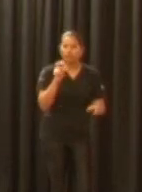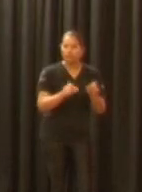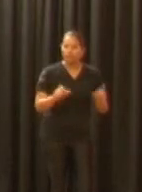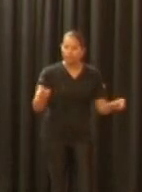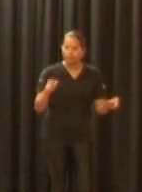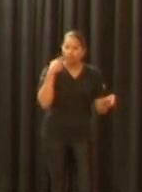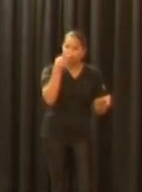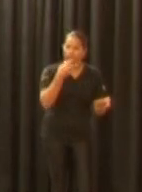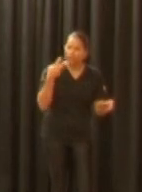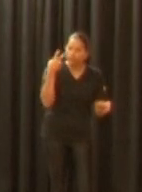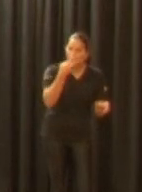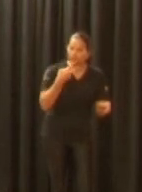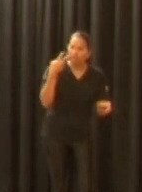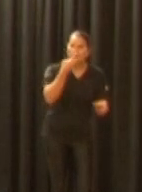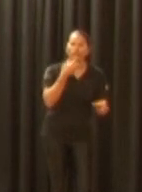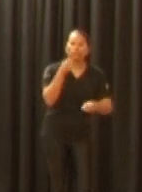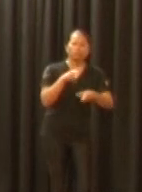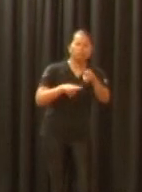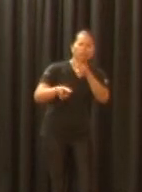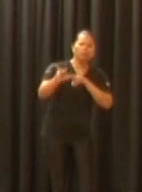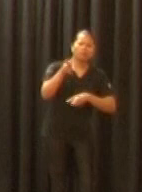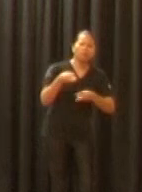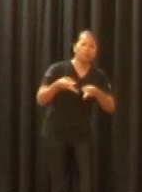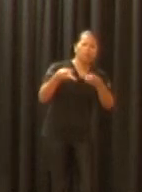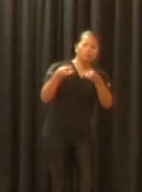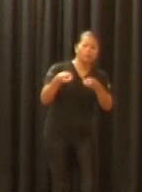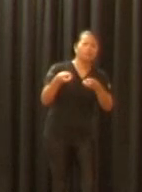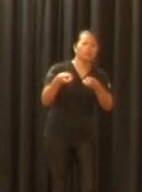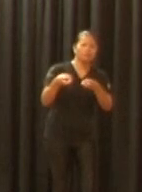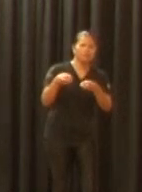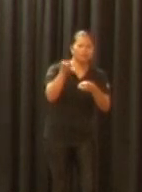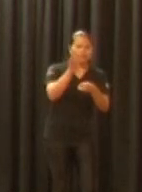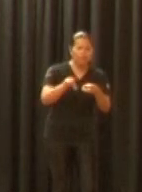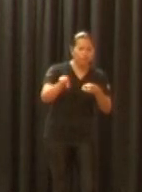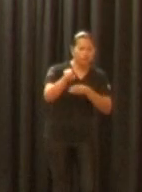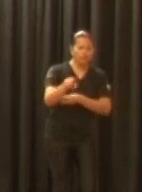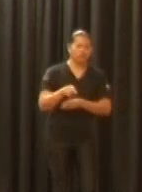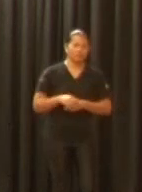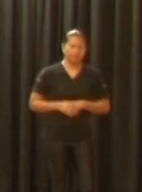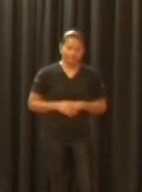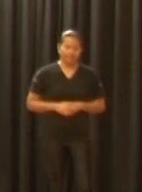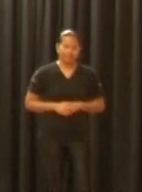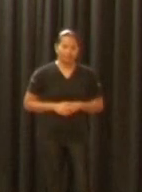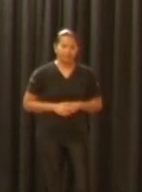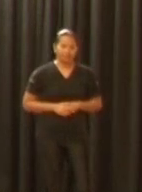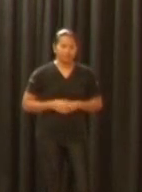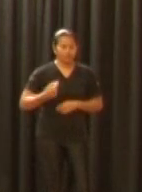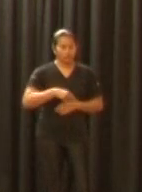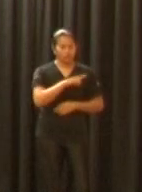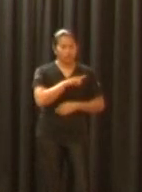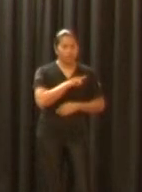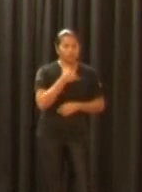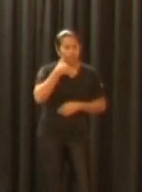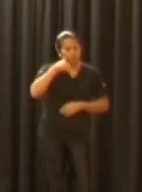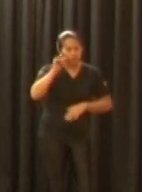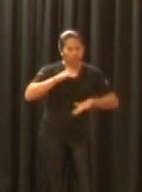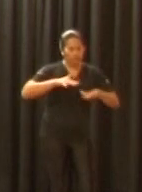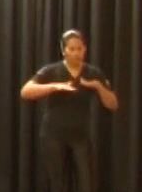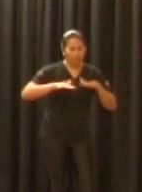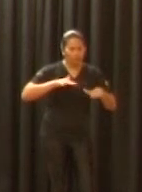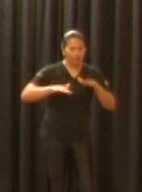tentar não tapar a boca ou não ficar se movimentando muito para que a pessoa possa nos visualizar.